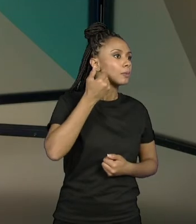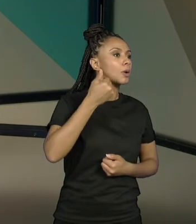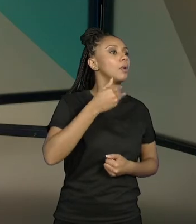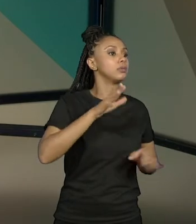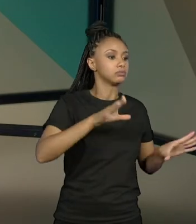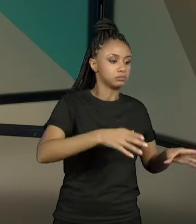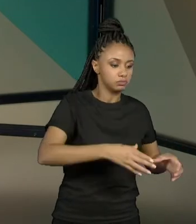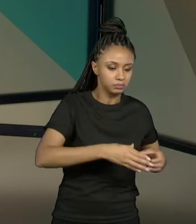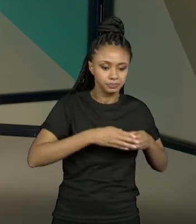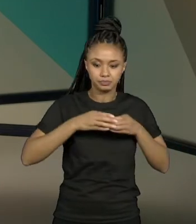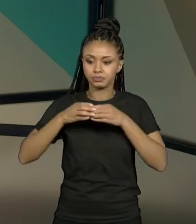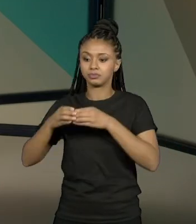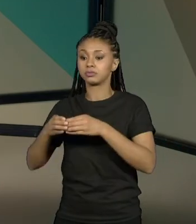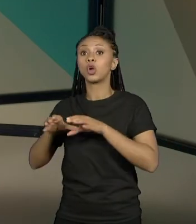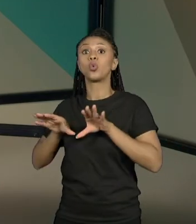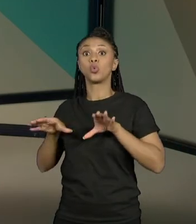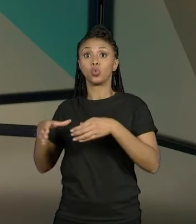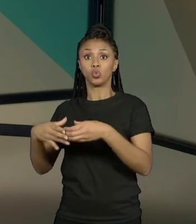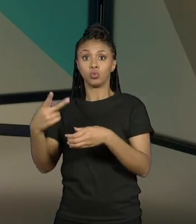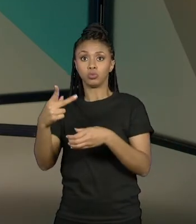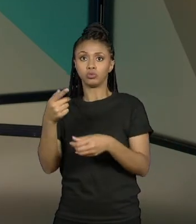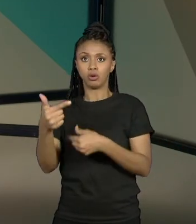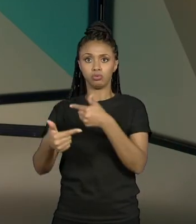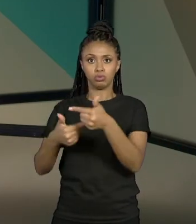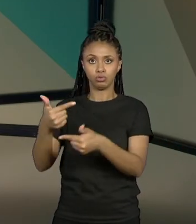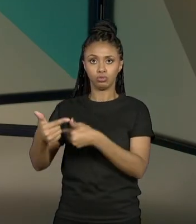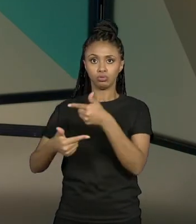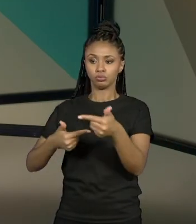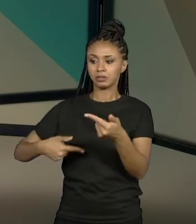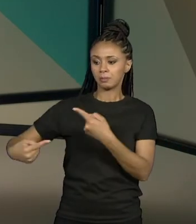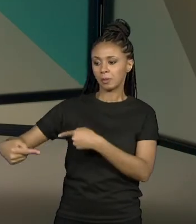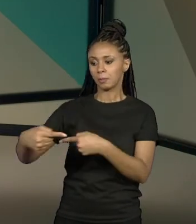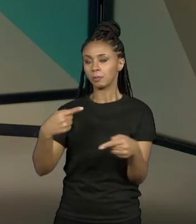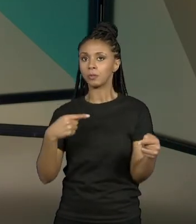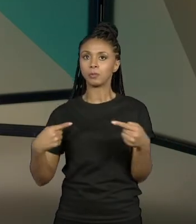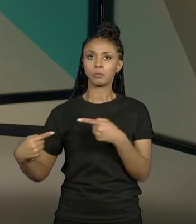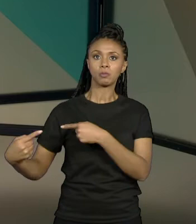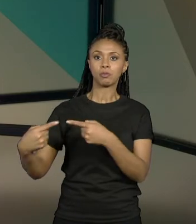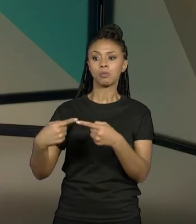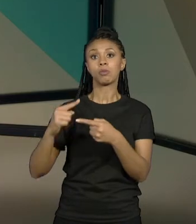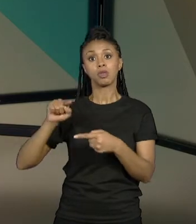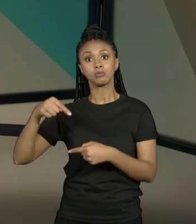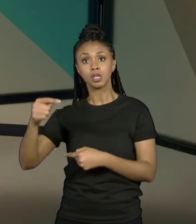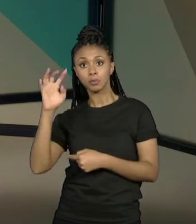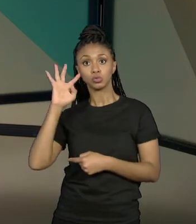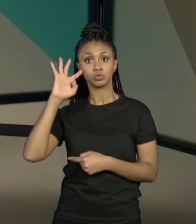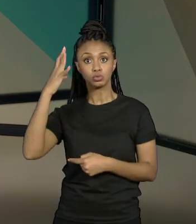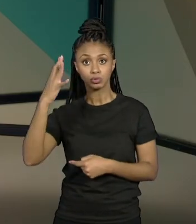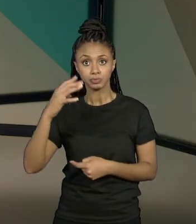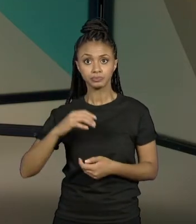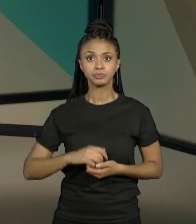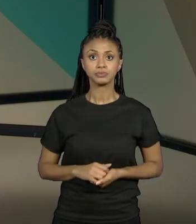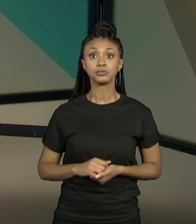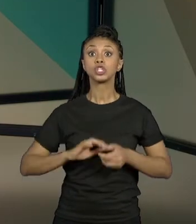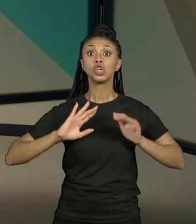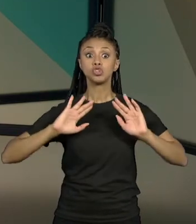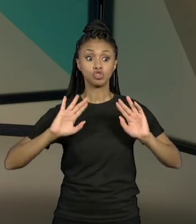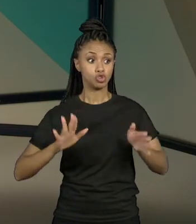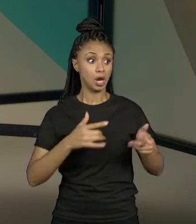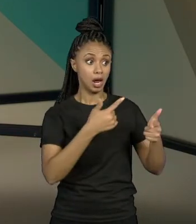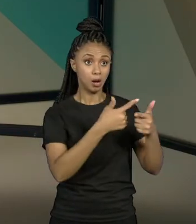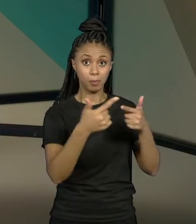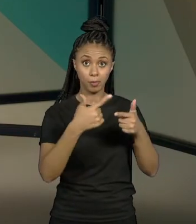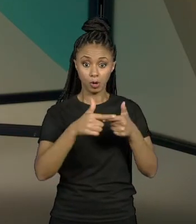grupo possíveis problemas que possam ser realizados, possam ser solucionados. Uma vez escolhido um problema para